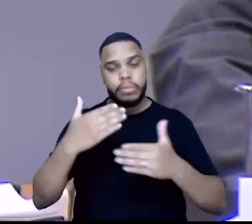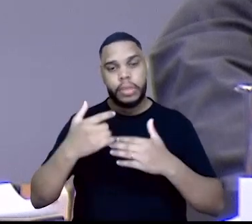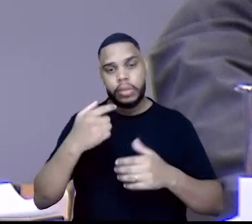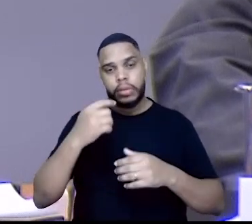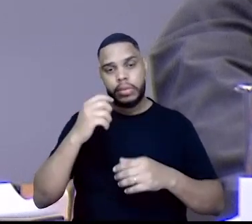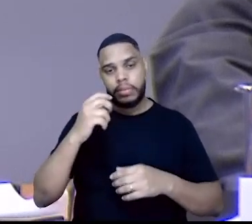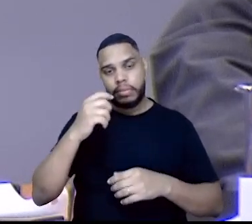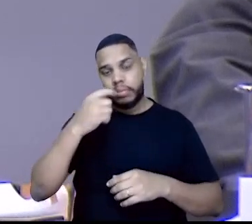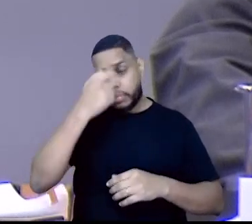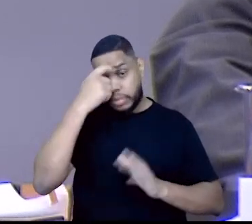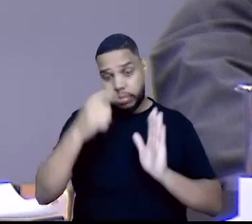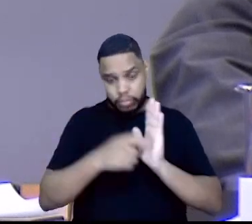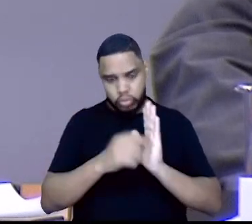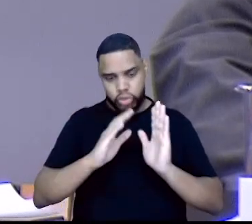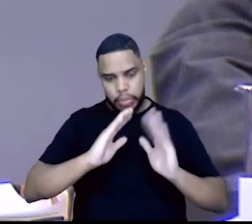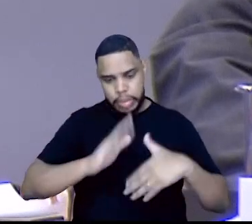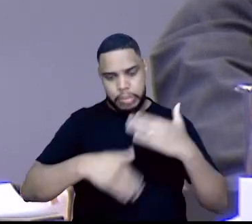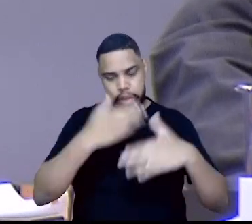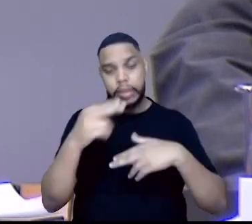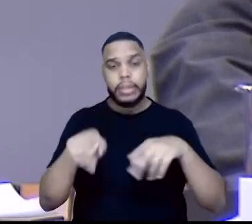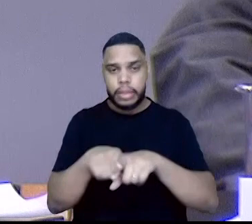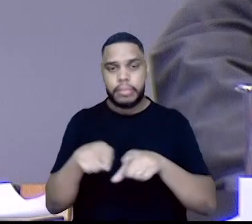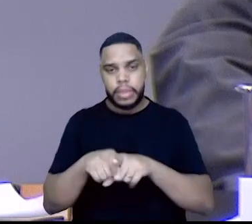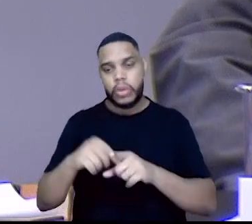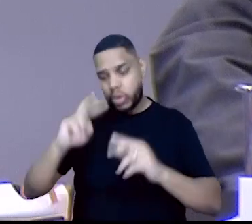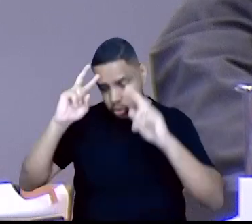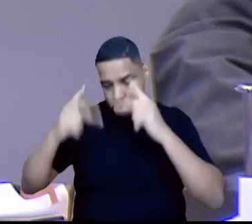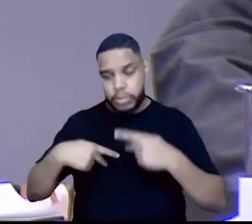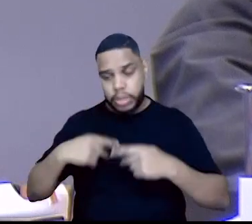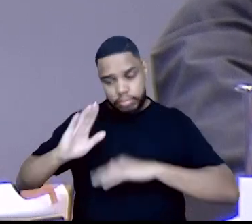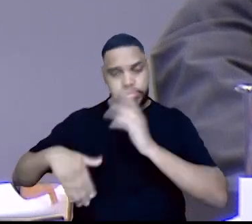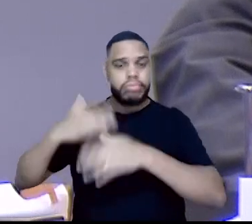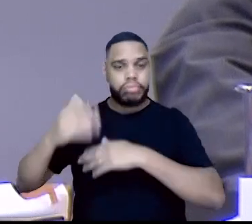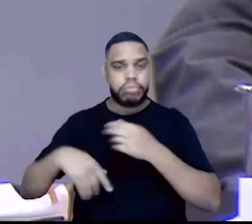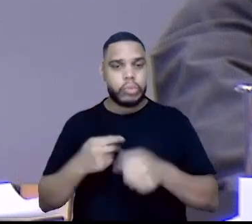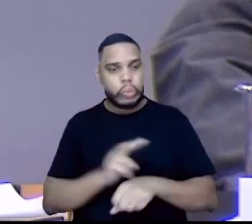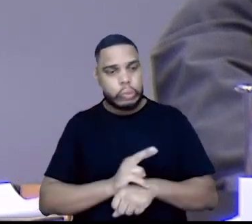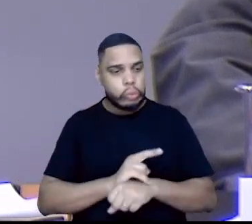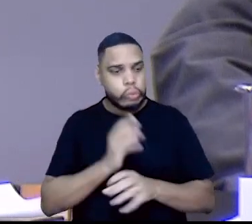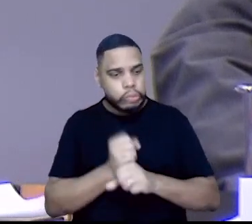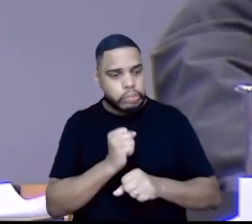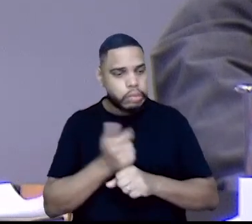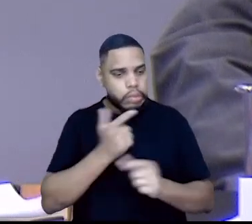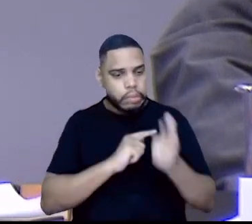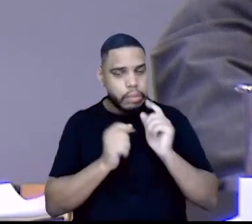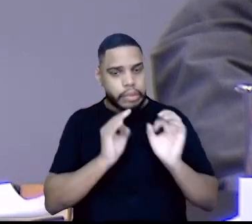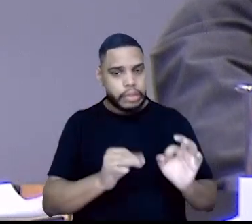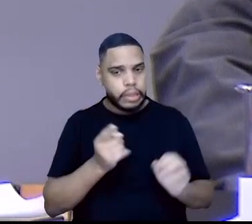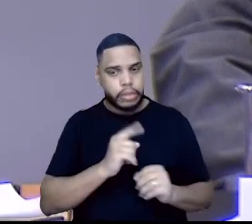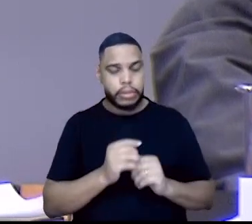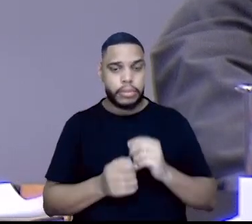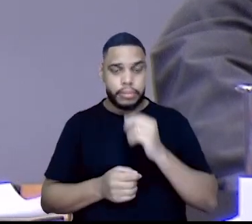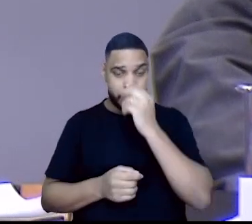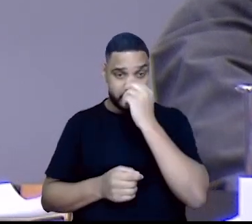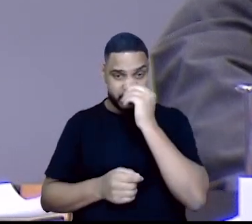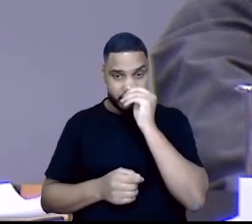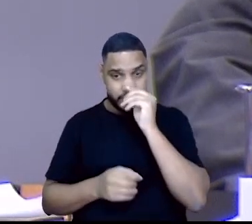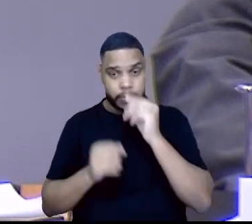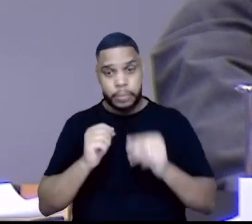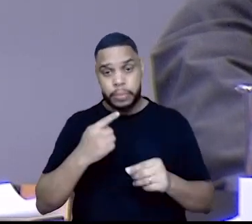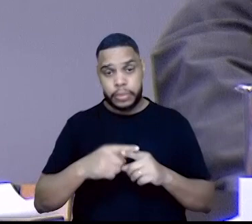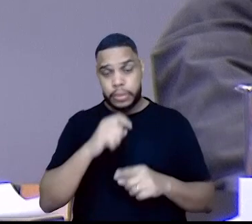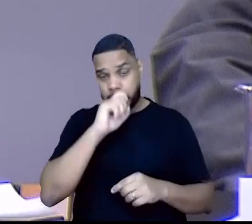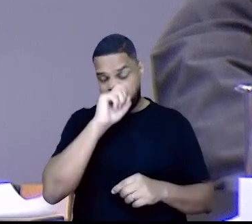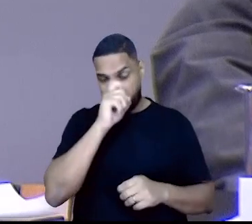artificial, precisa ser feito pela condição humana, pelo menos para a supervisão do resultado final, porque a inflexibilidade de uma máquina